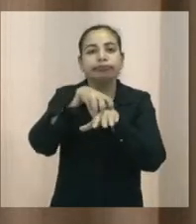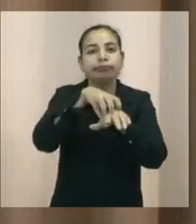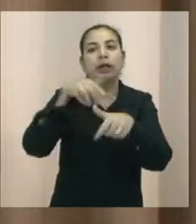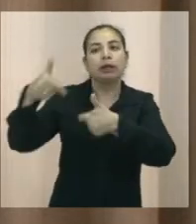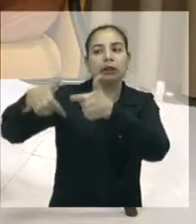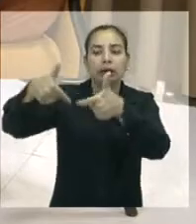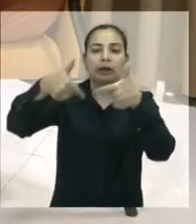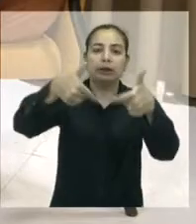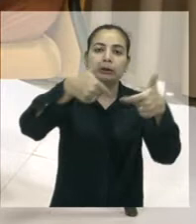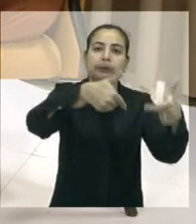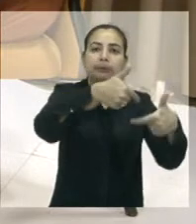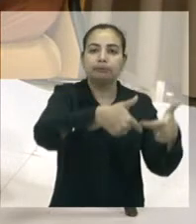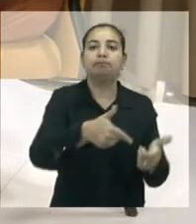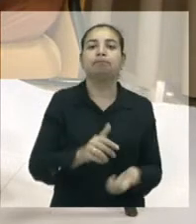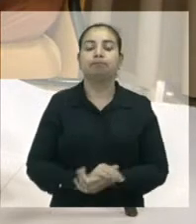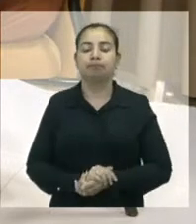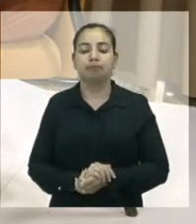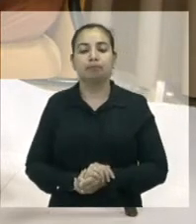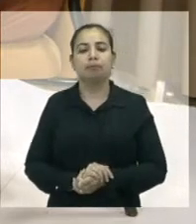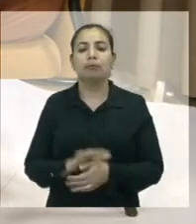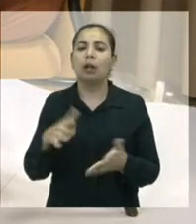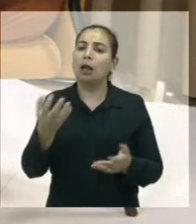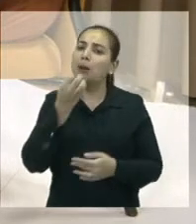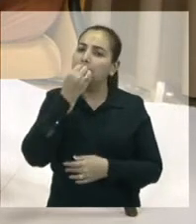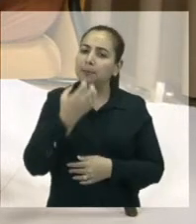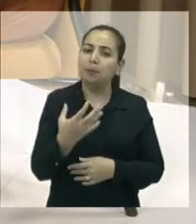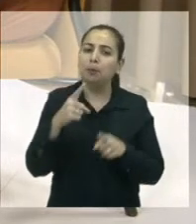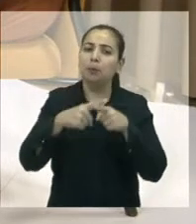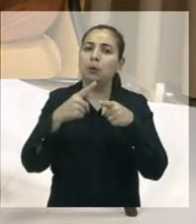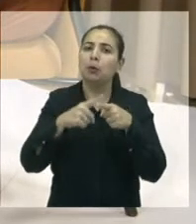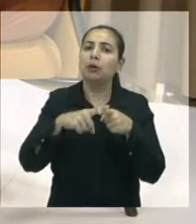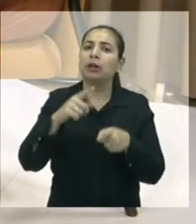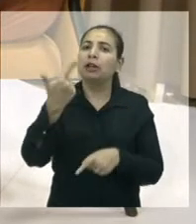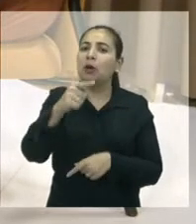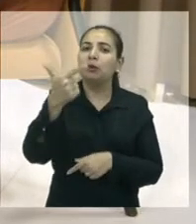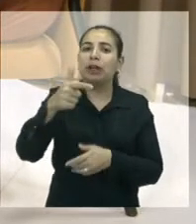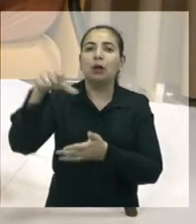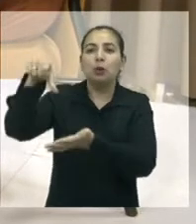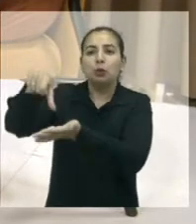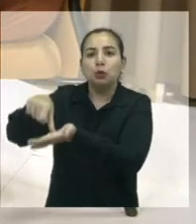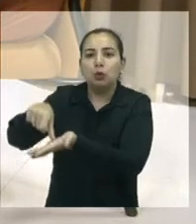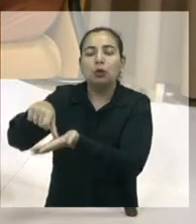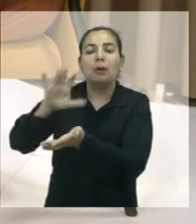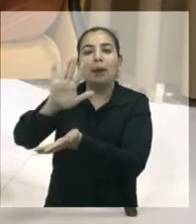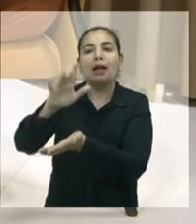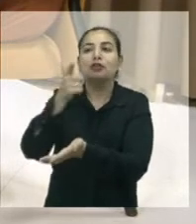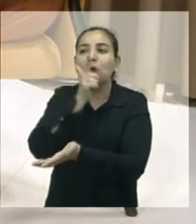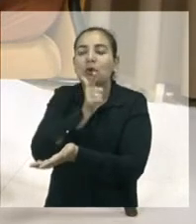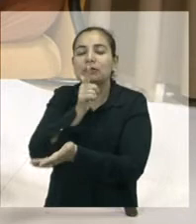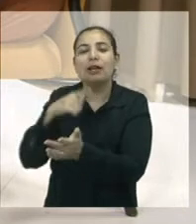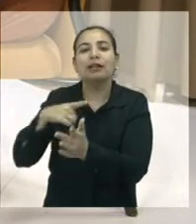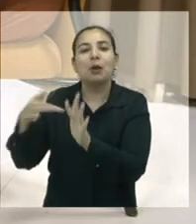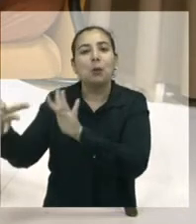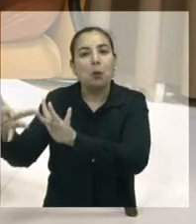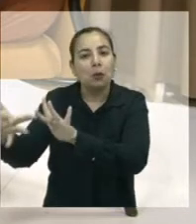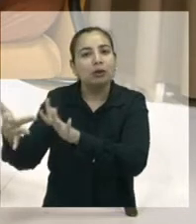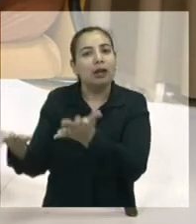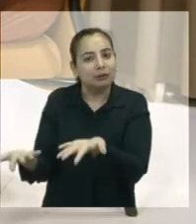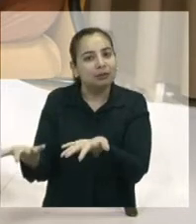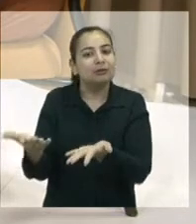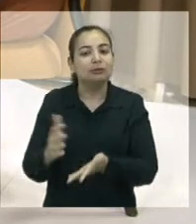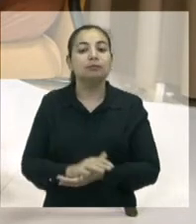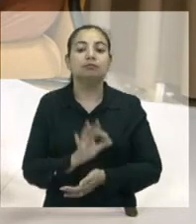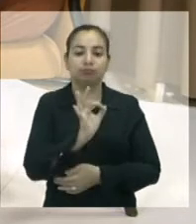da população. O que é bom porque agiliza até naquelas localidades que ainda não tem um núcleo em funcionamento e que possa chegar mais perto, sim, né, vereadora? Isso